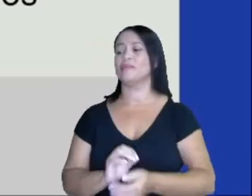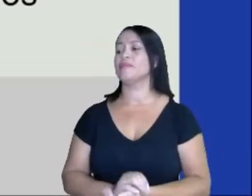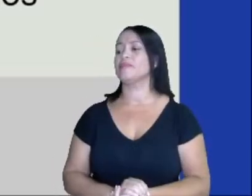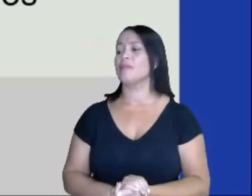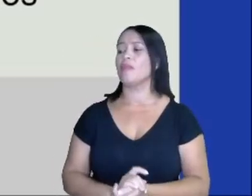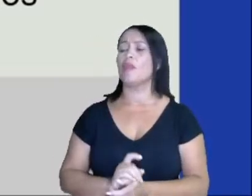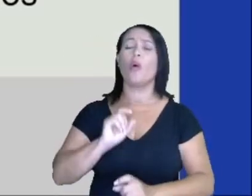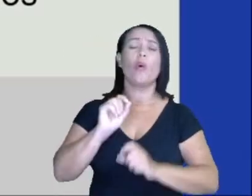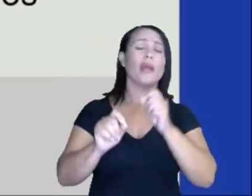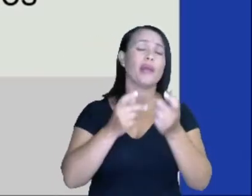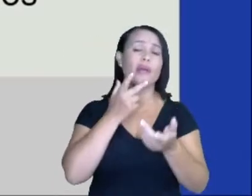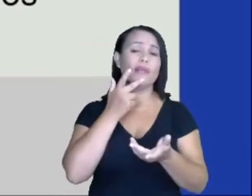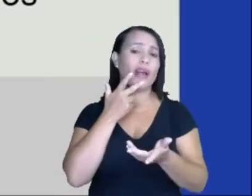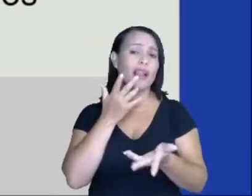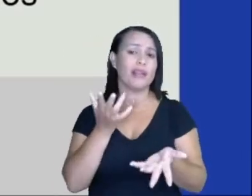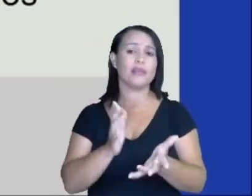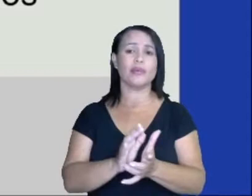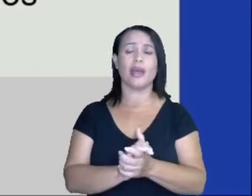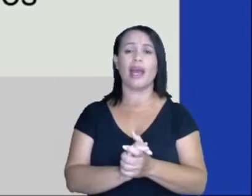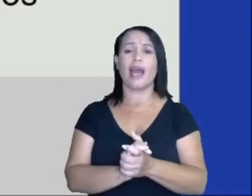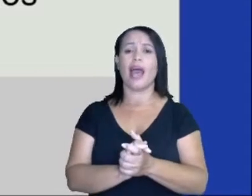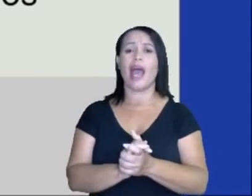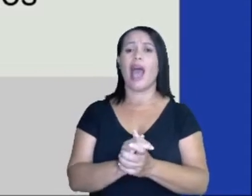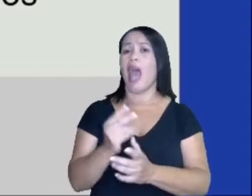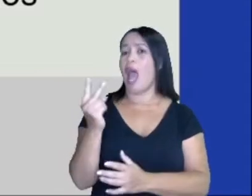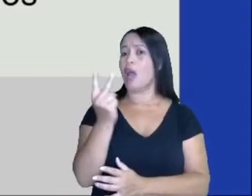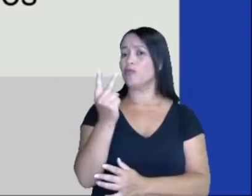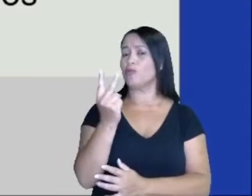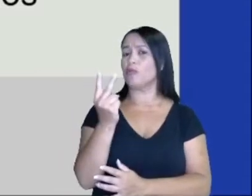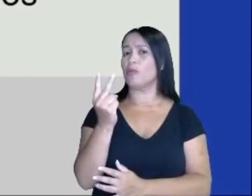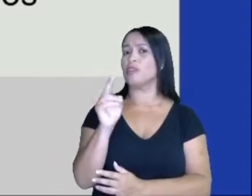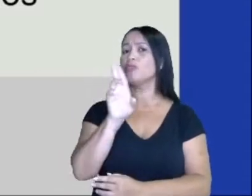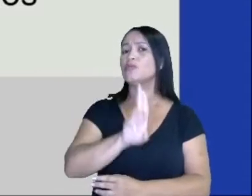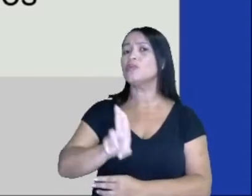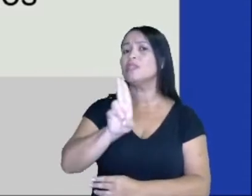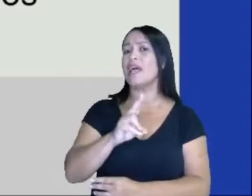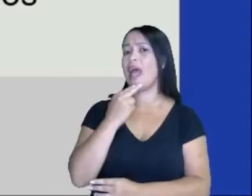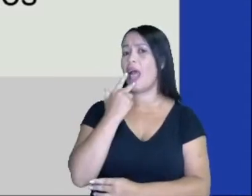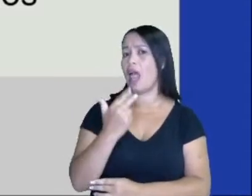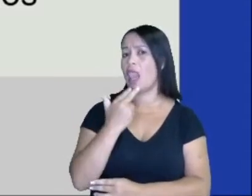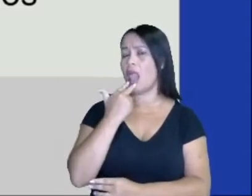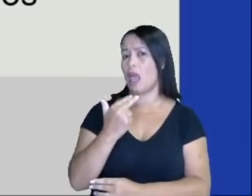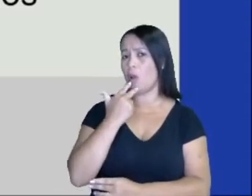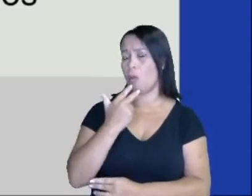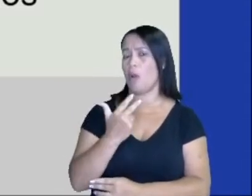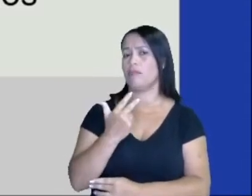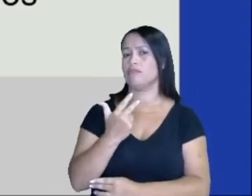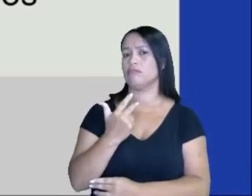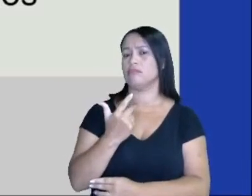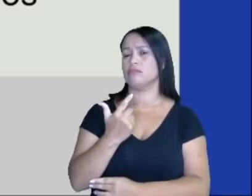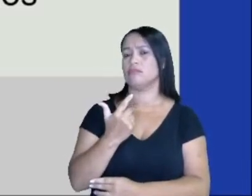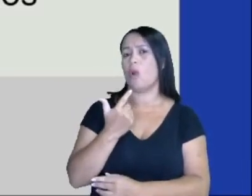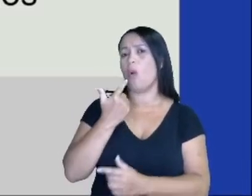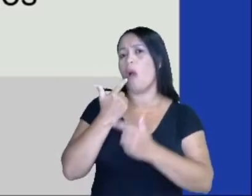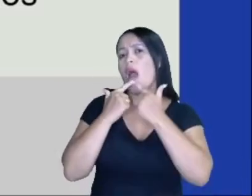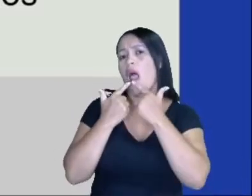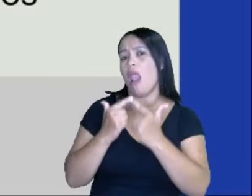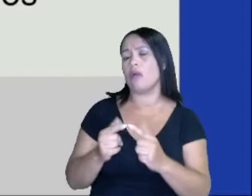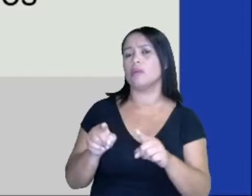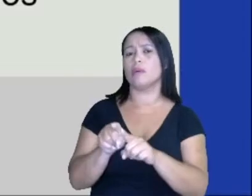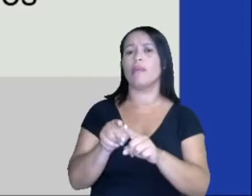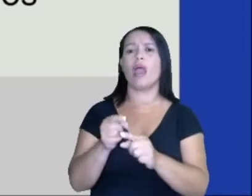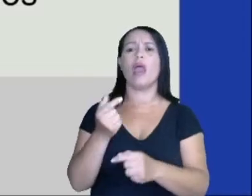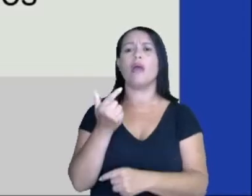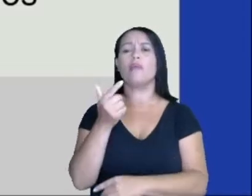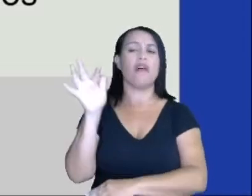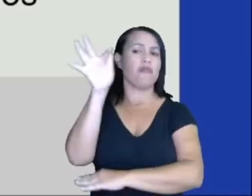O que é que eu estou querendo dizer com isso? Há duas formas de você utilizar a língua. de uma maneira formal e de outra